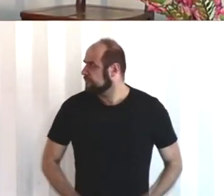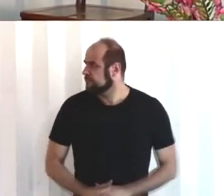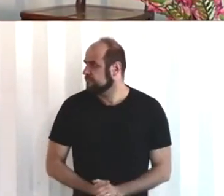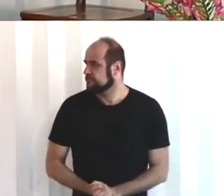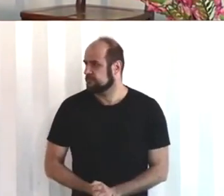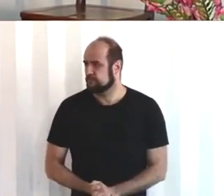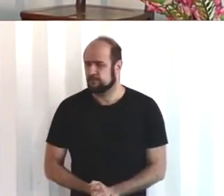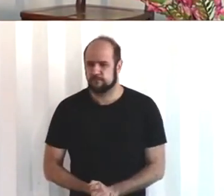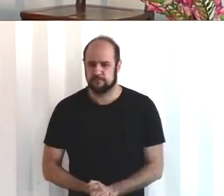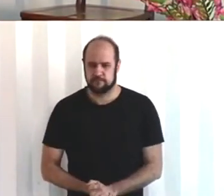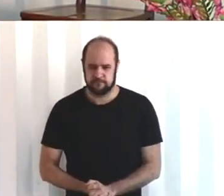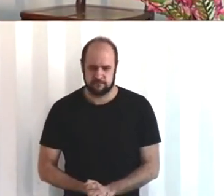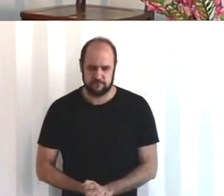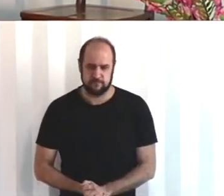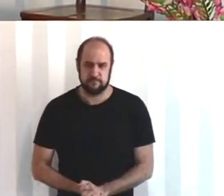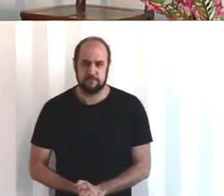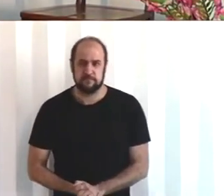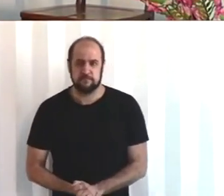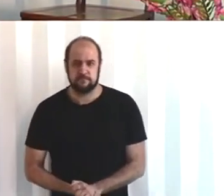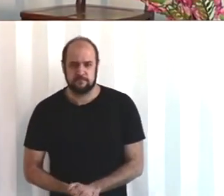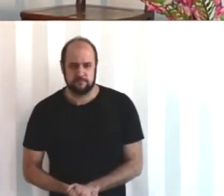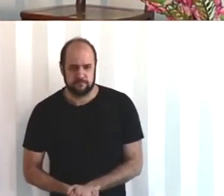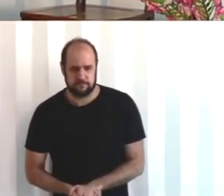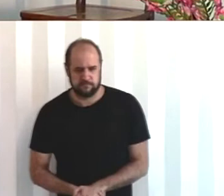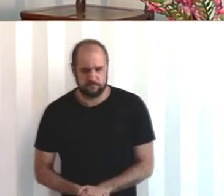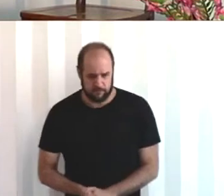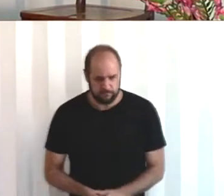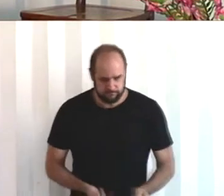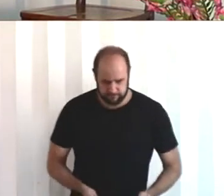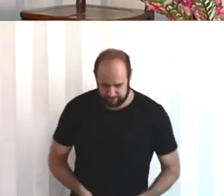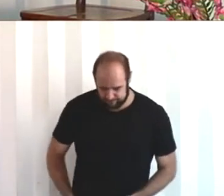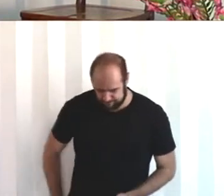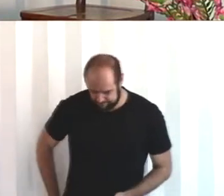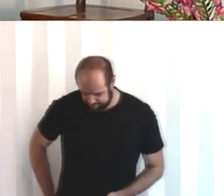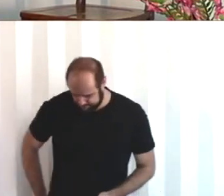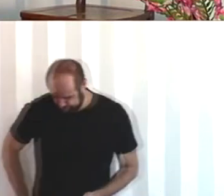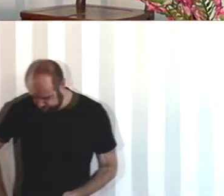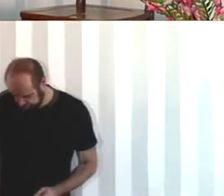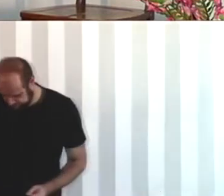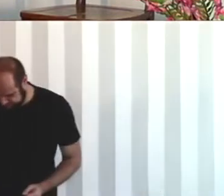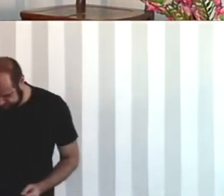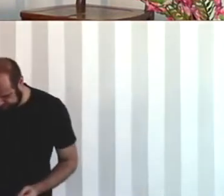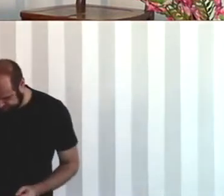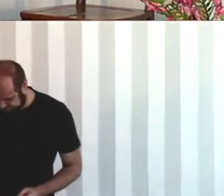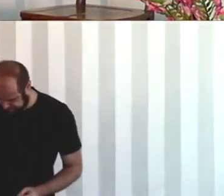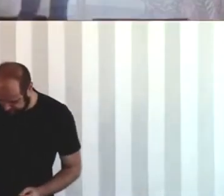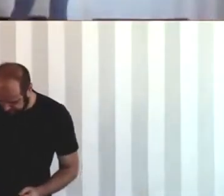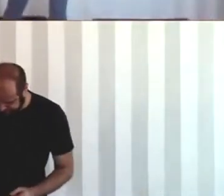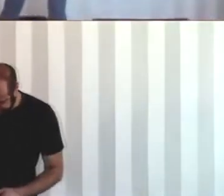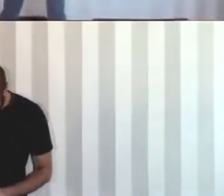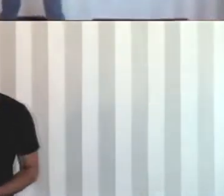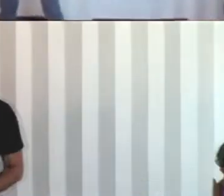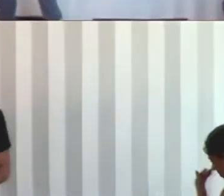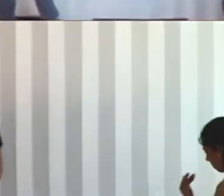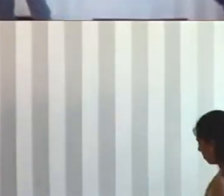ele, para ele são todas as